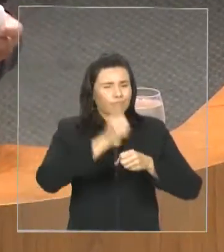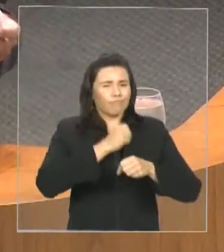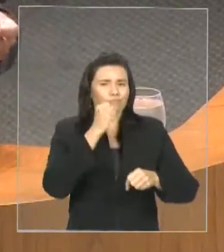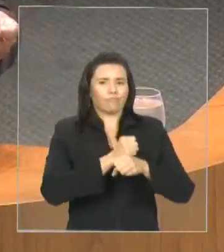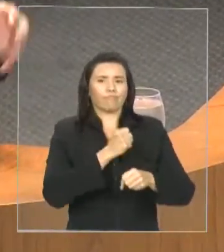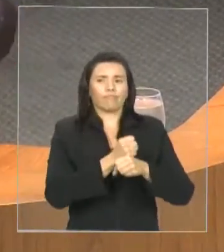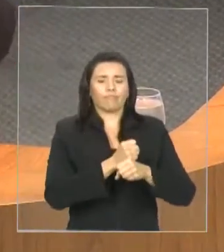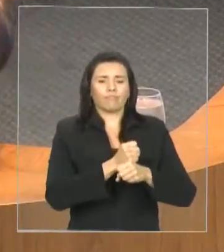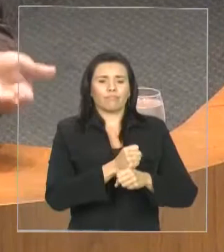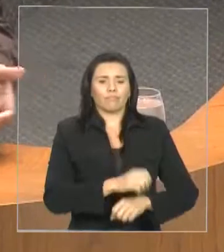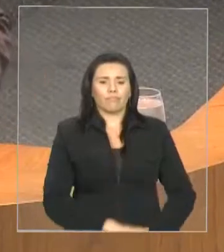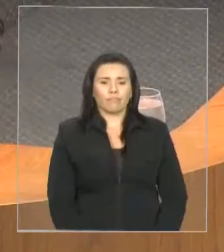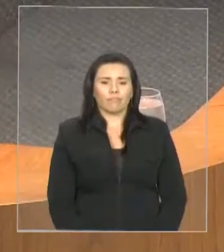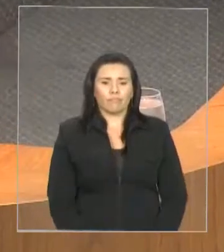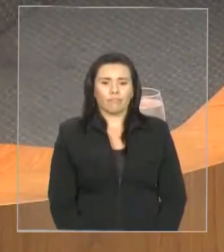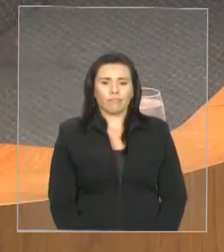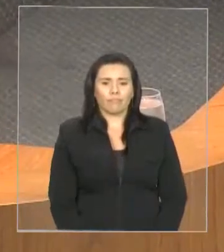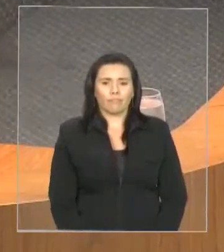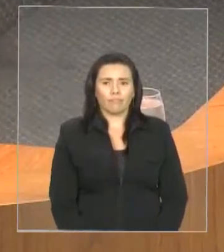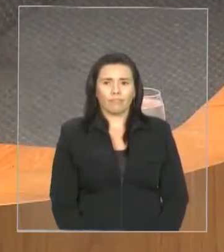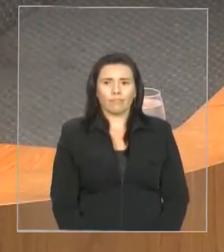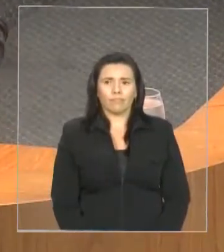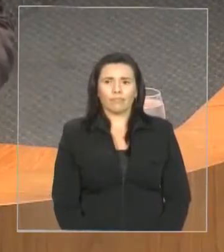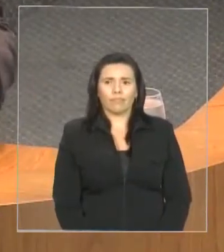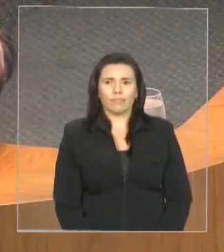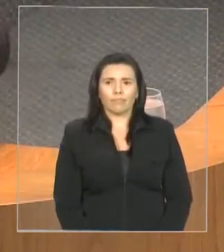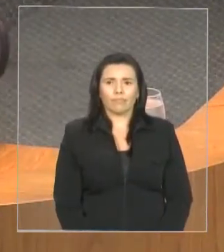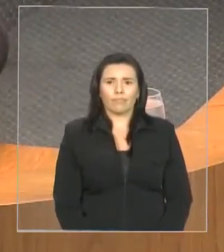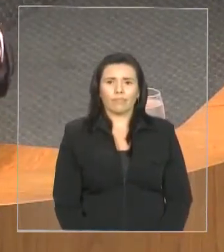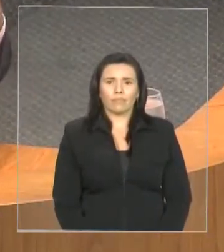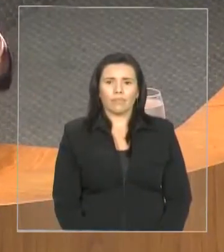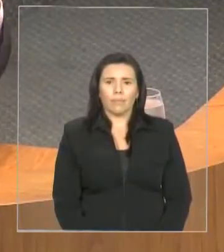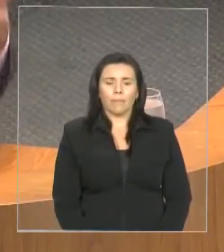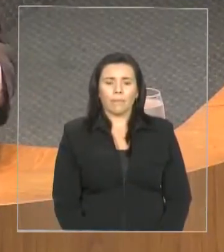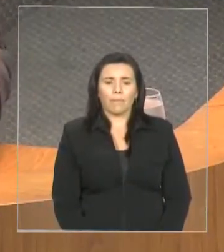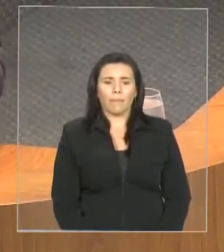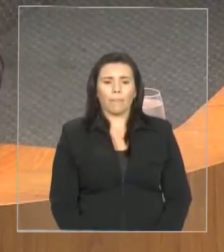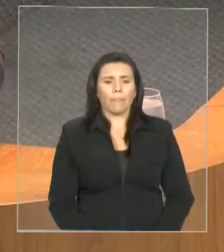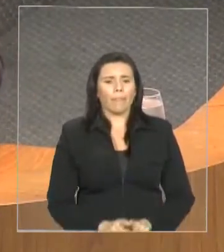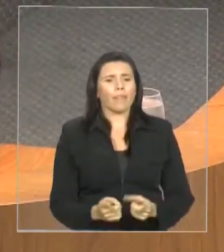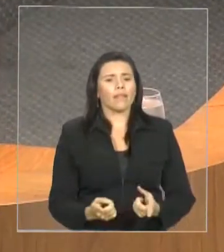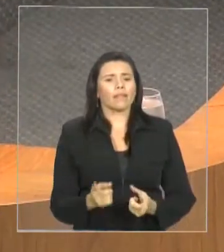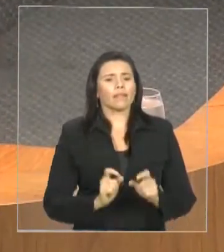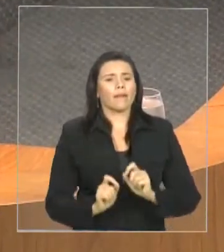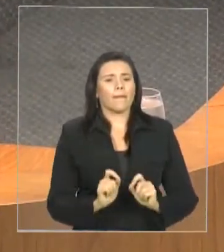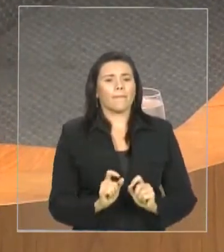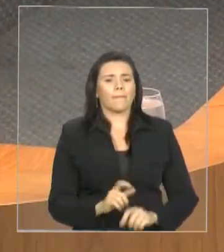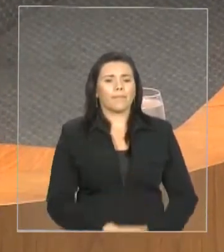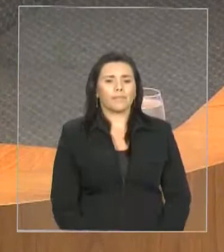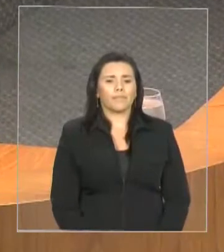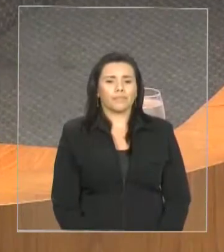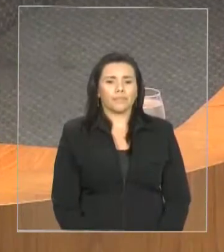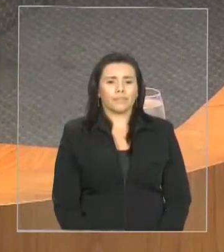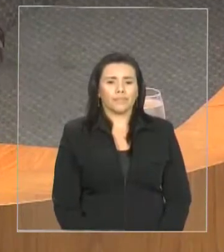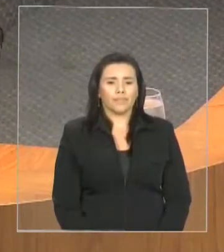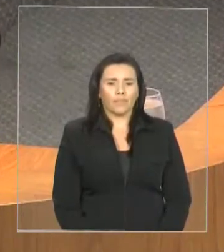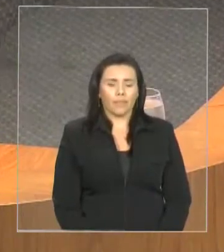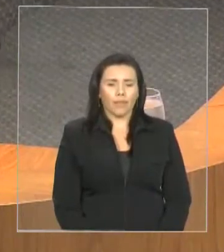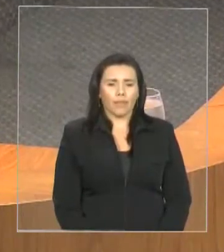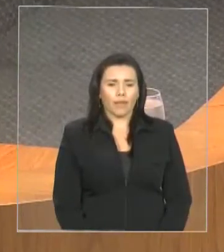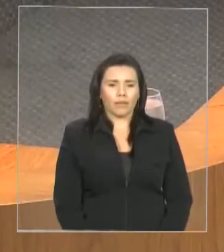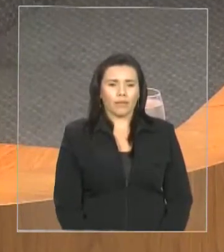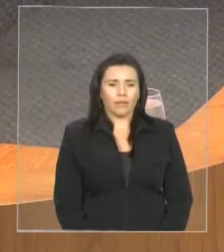requerimento, solicitamos as informações, o requerimento não foi aprovado, invocamos